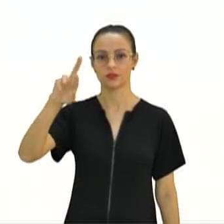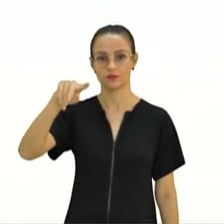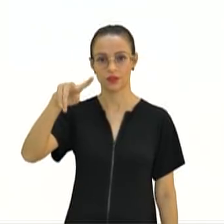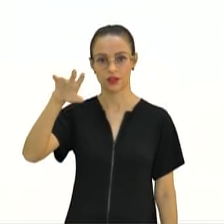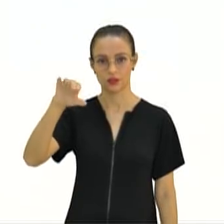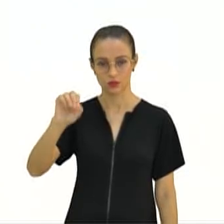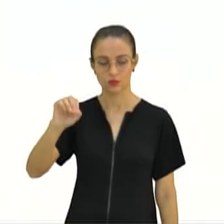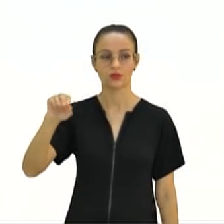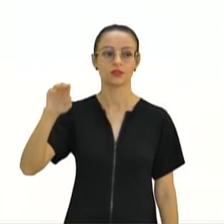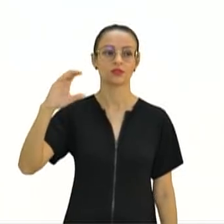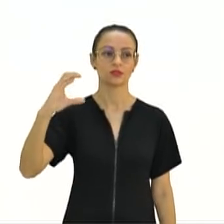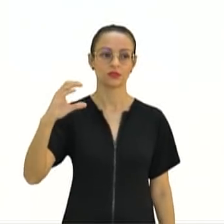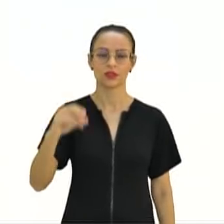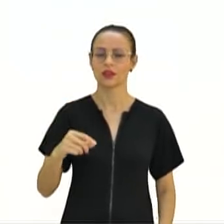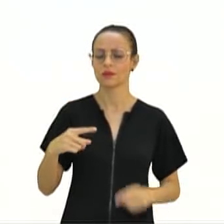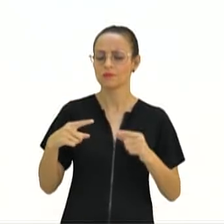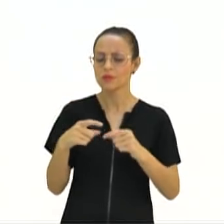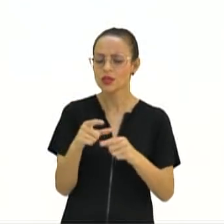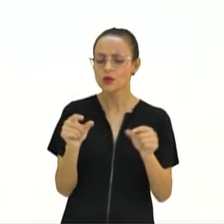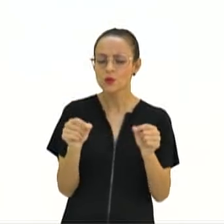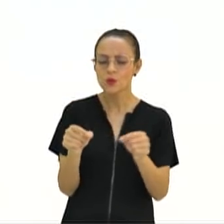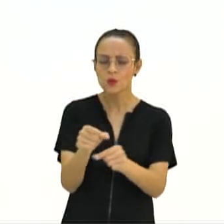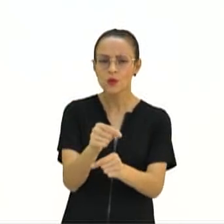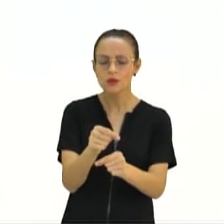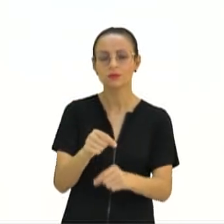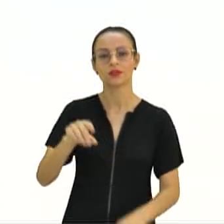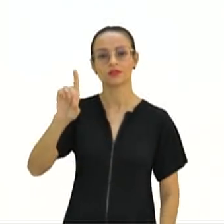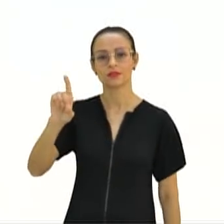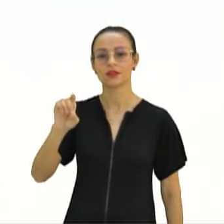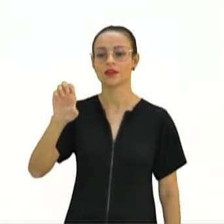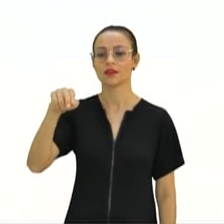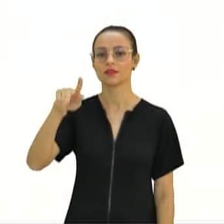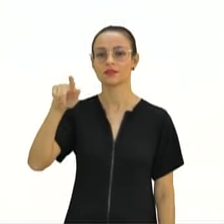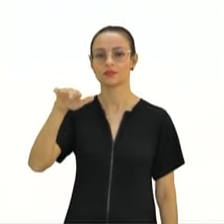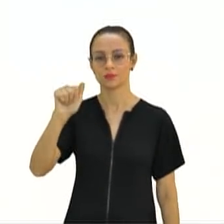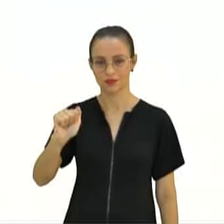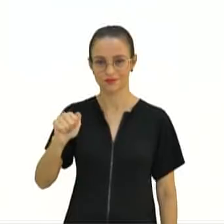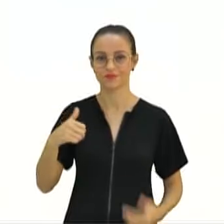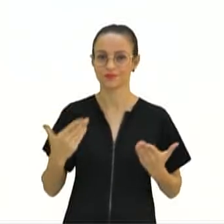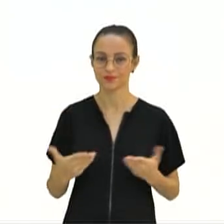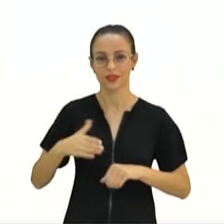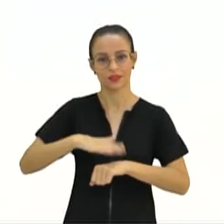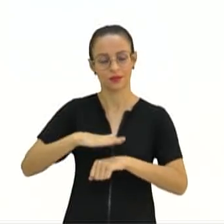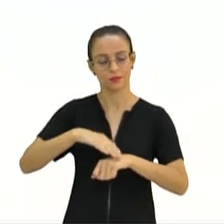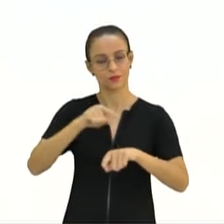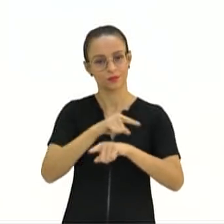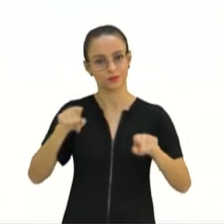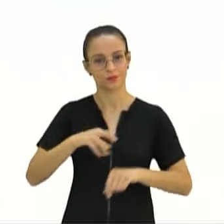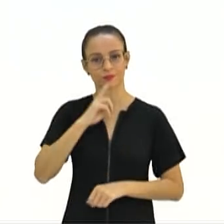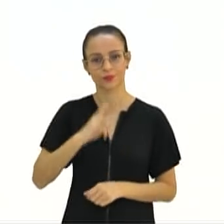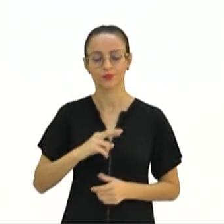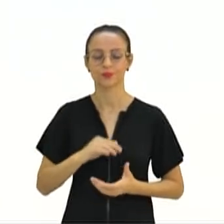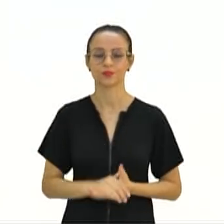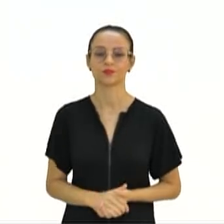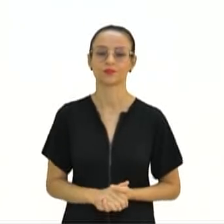letra C, micro-organismo ou letra D, enzima. Tranquilinho essa, tempinho para vocês aí.